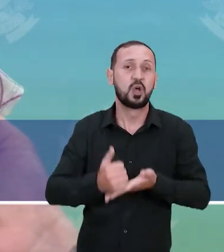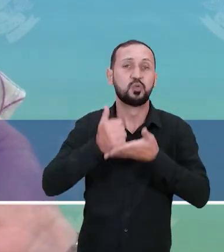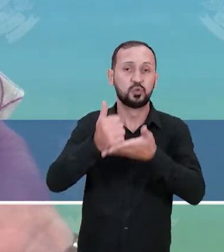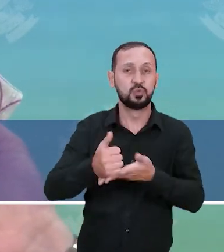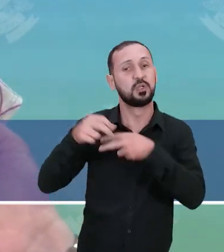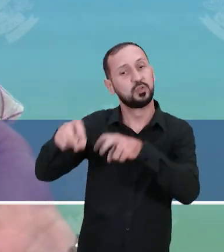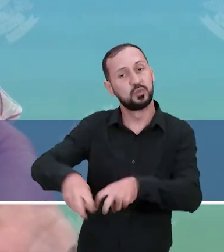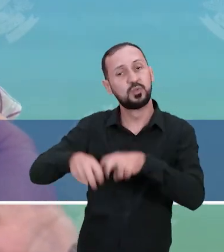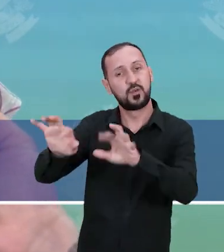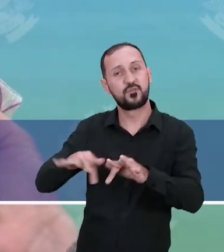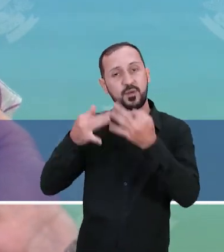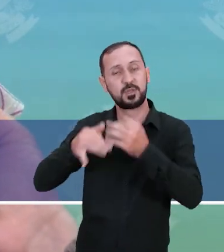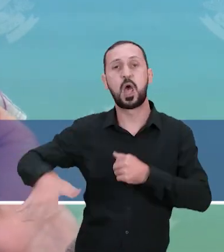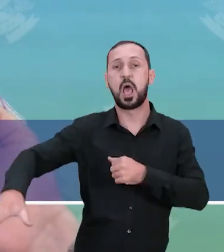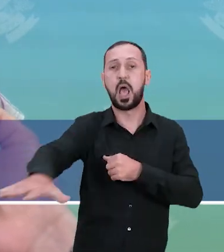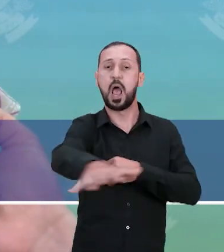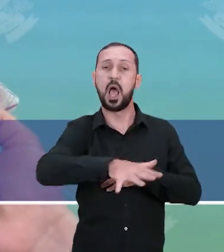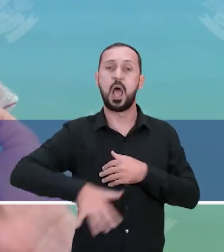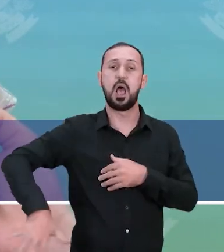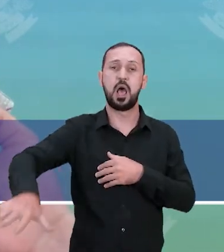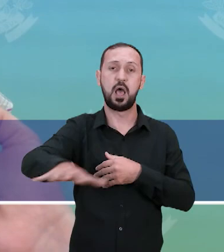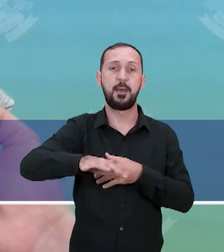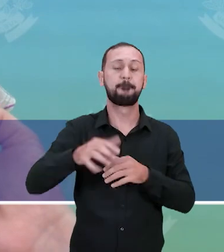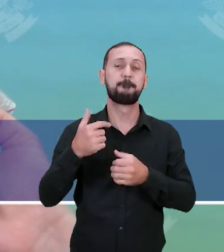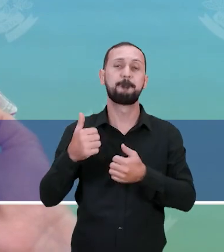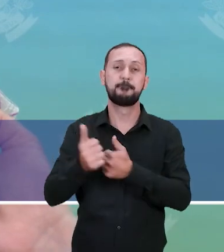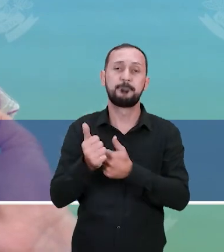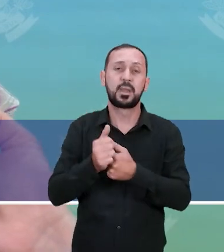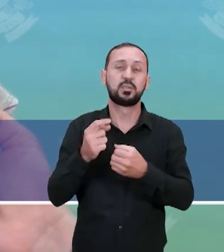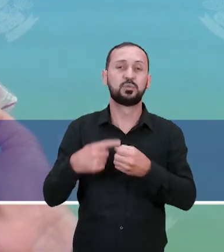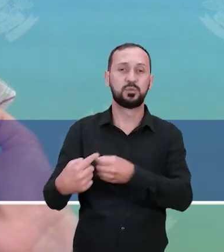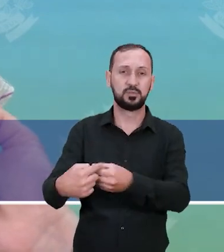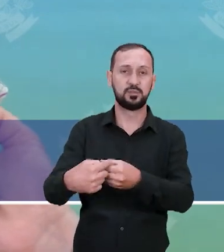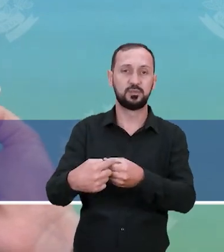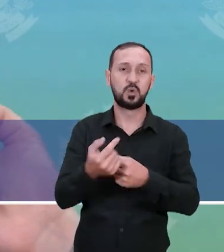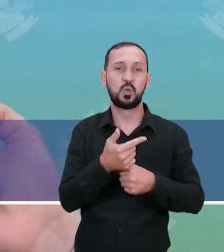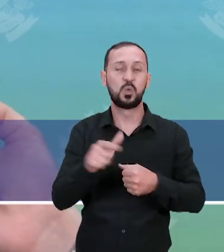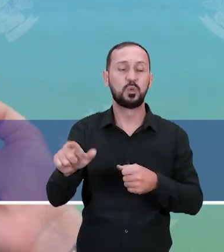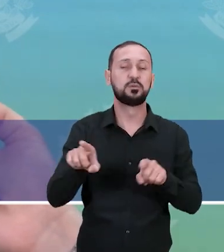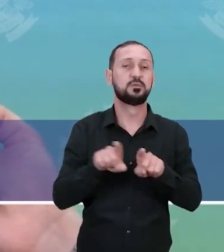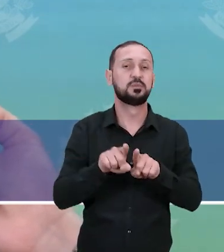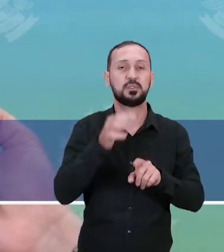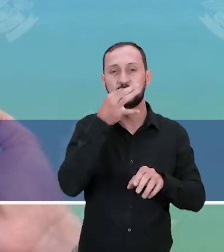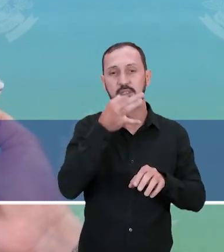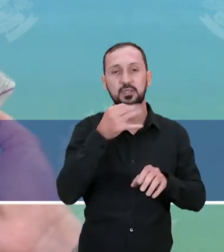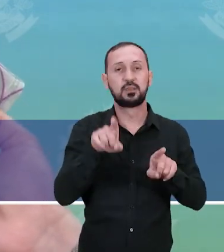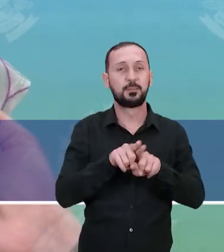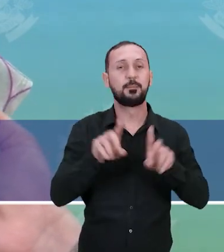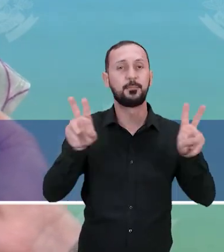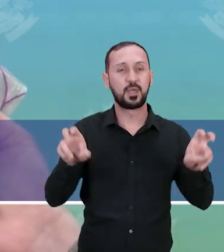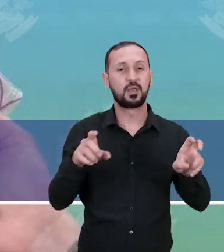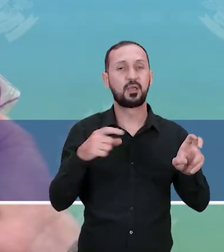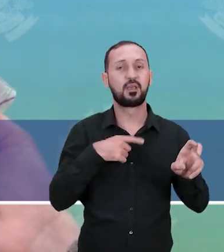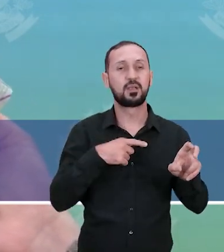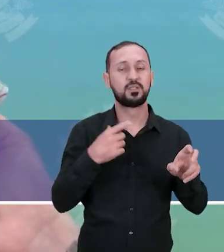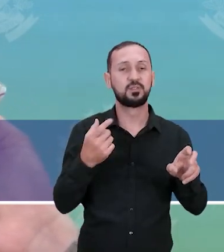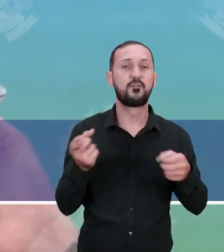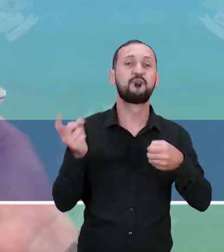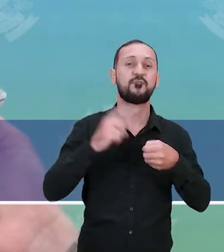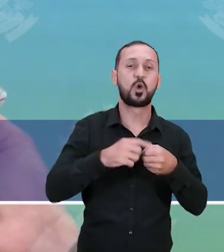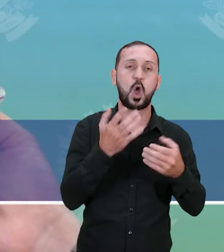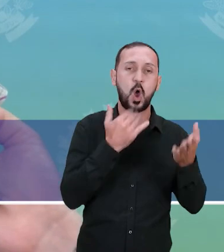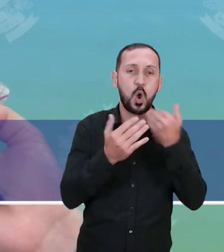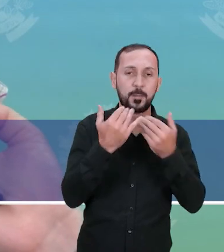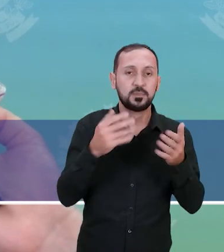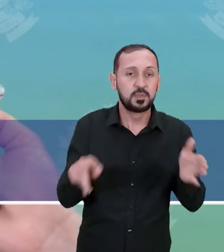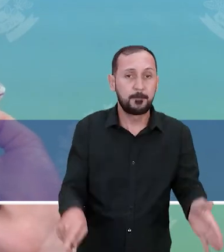favoreça a agricultura familiar ao redor da cidade. Outra questão importante, é que a gente